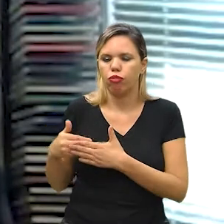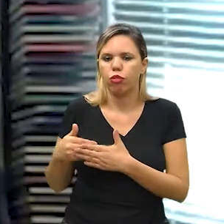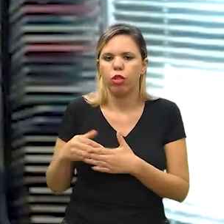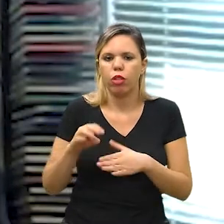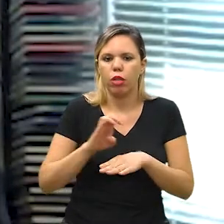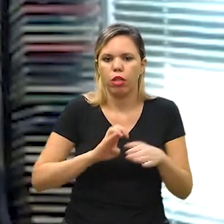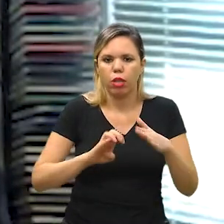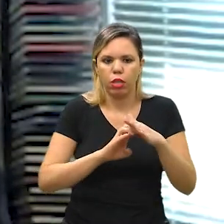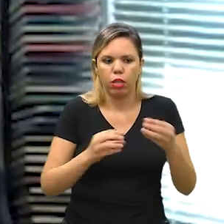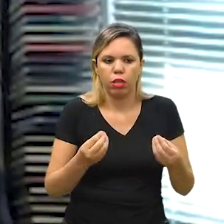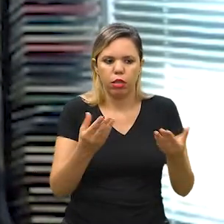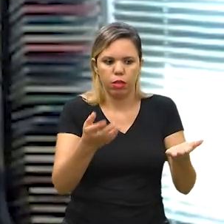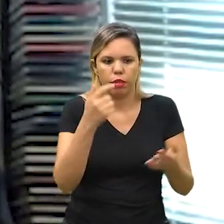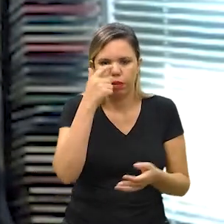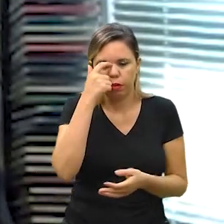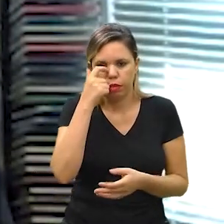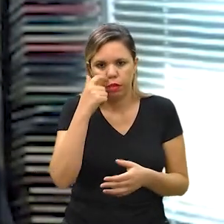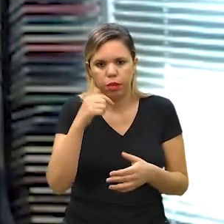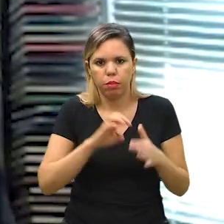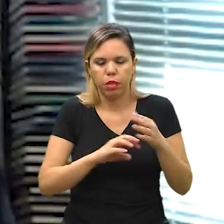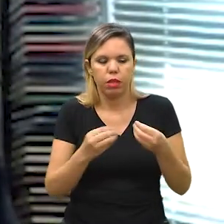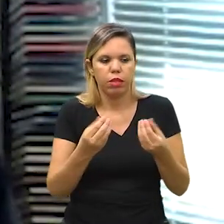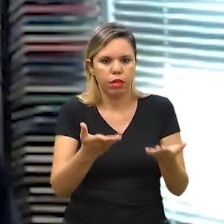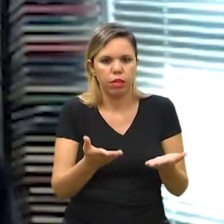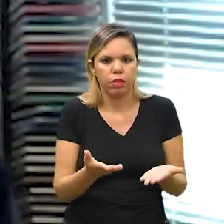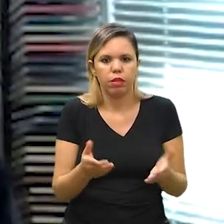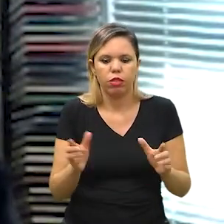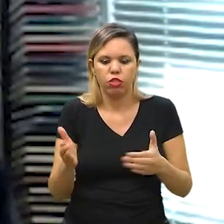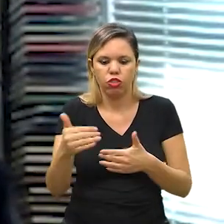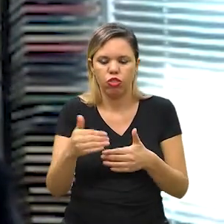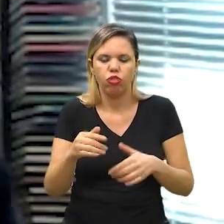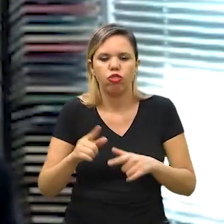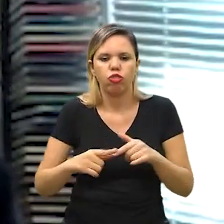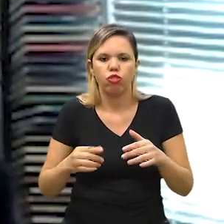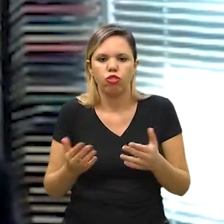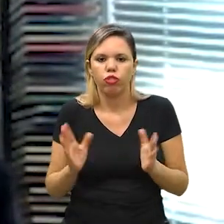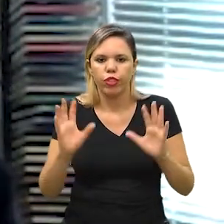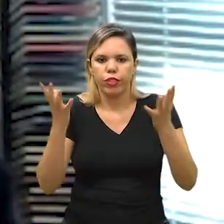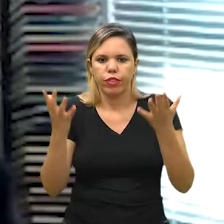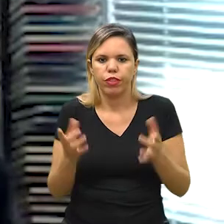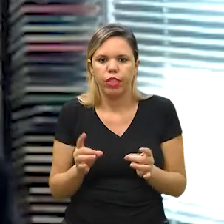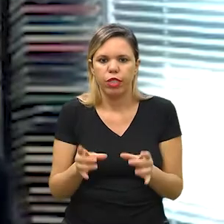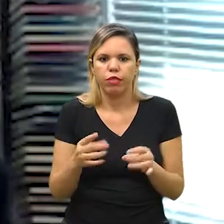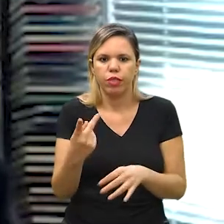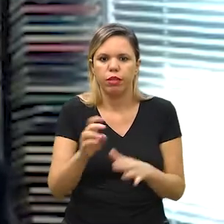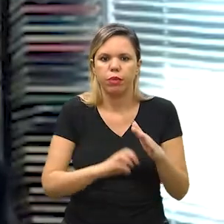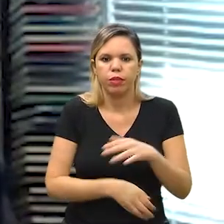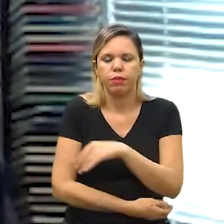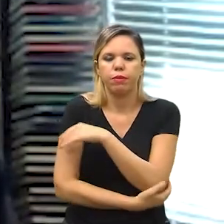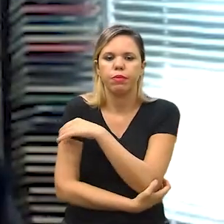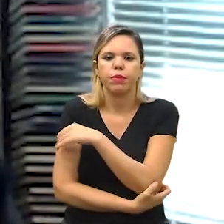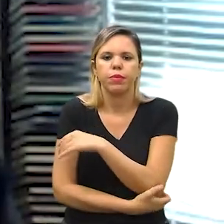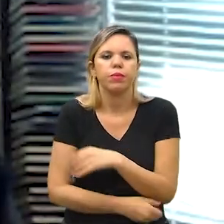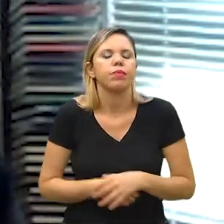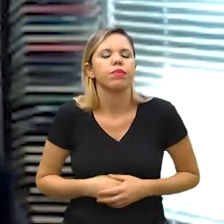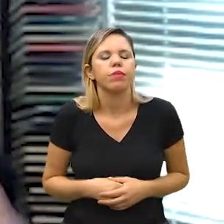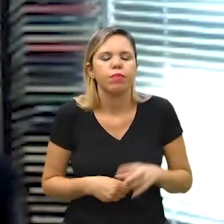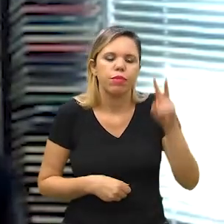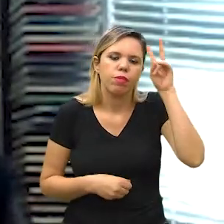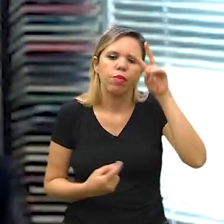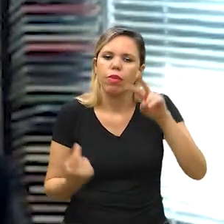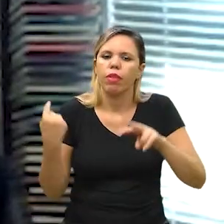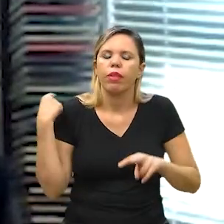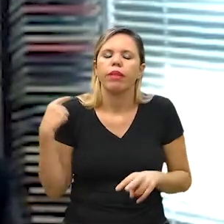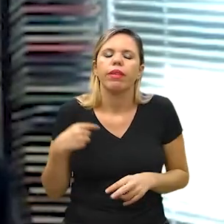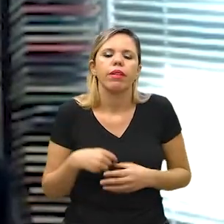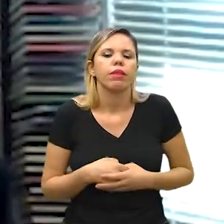fornecer para essas empresas de entregas, né? Os kits festas, normalmente, eles vendiam para essas empresas. Então,